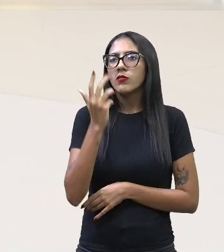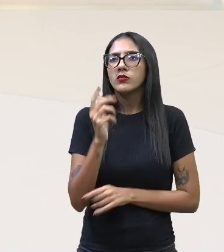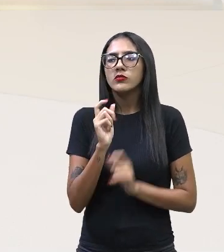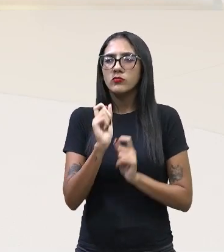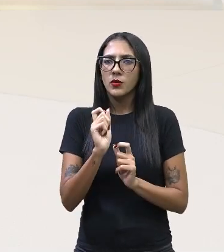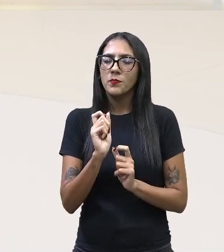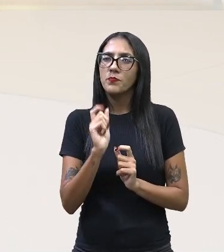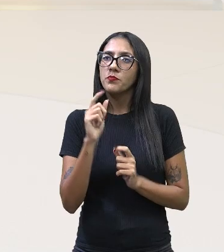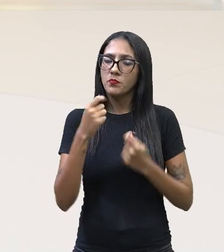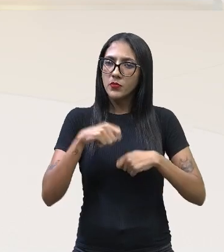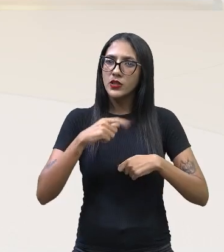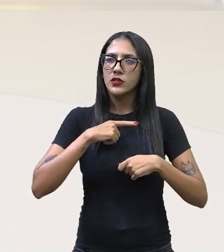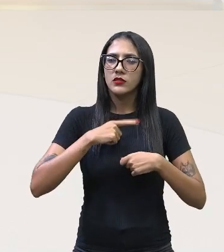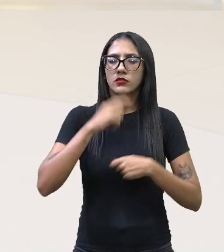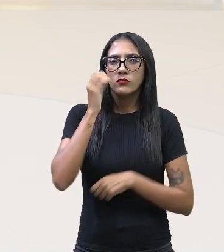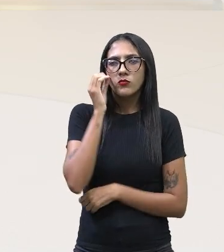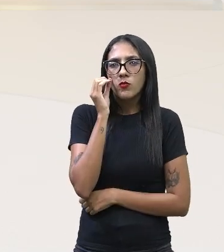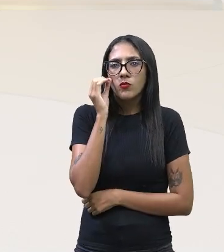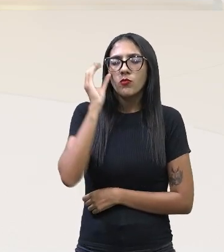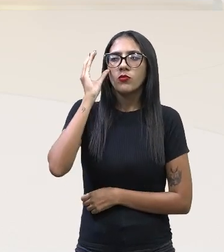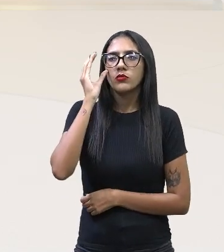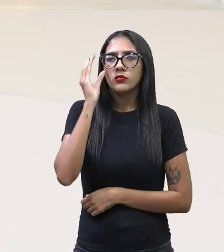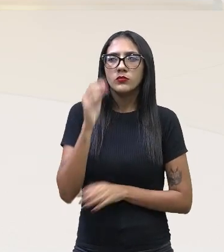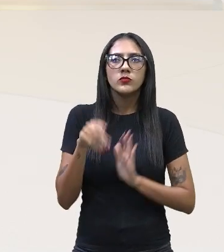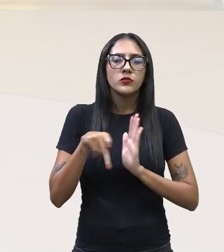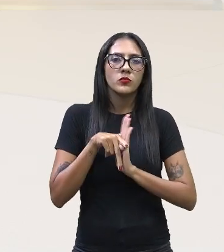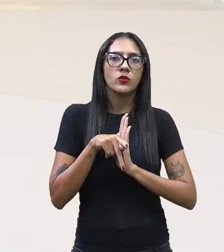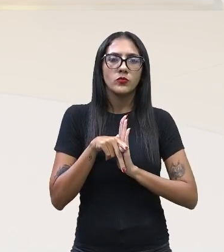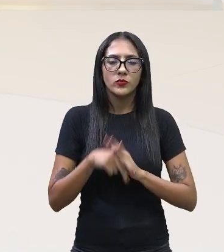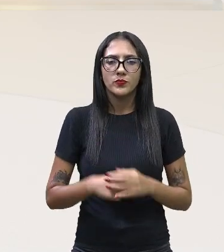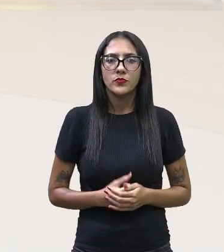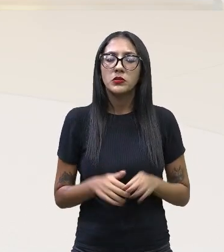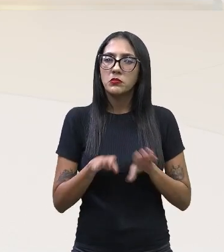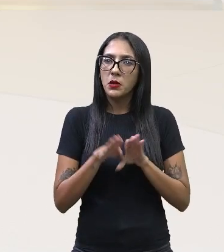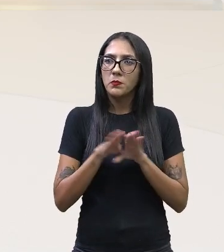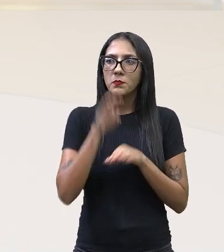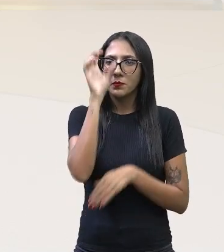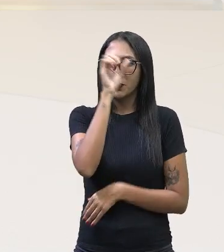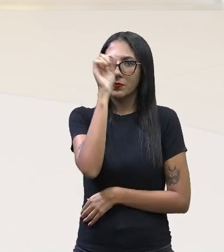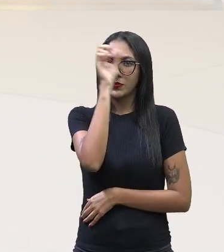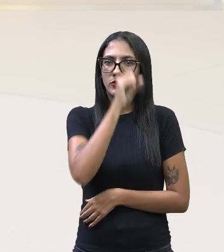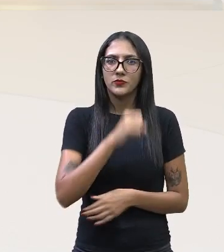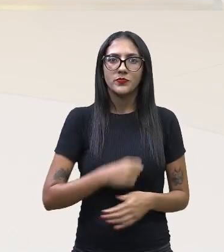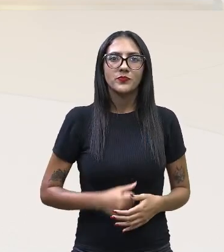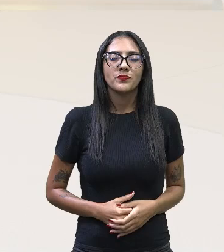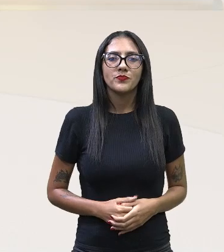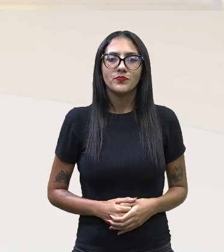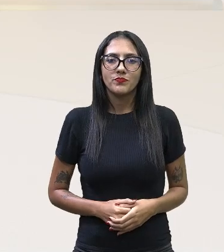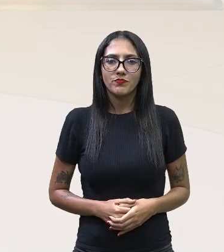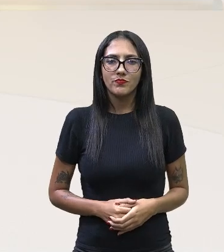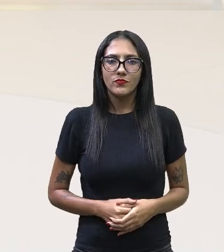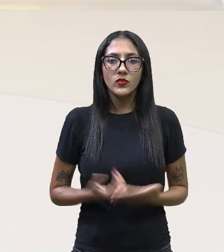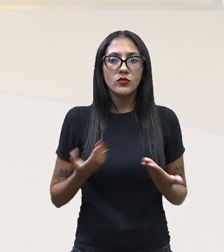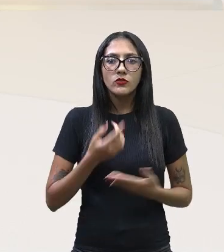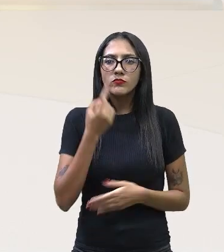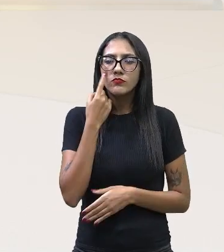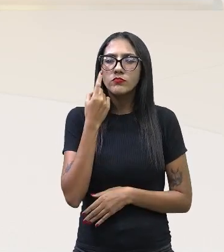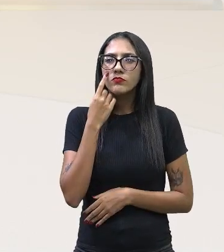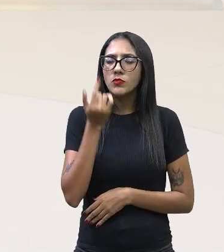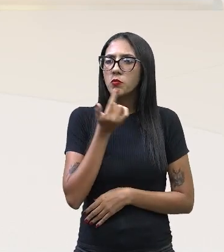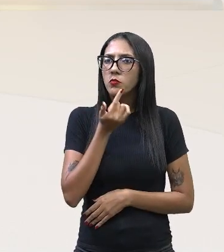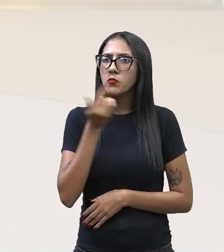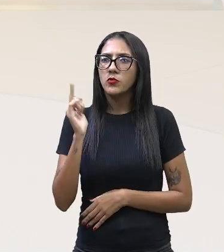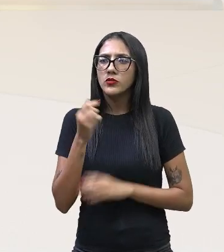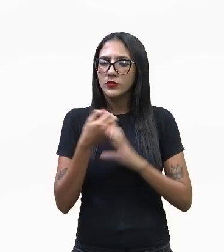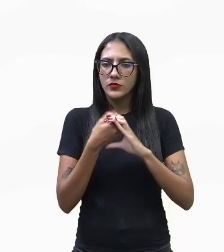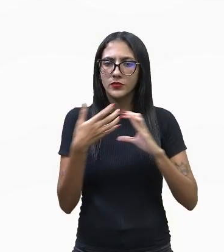um conhecimento necessário, né, que a gente precisa ter e desenvolver, né, aprender. Exatamente. Vamos ver um outro ponto para garantir o sucesso do